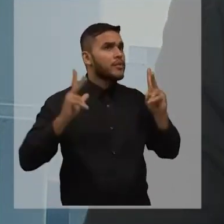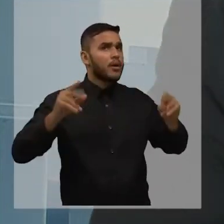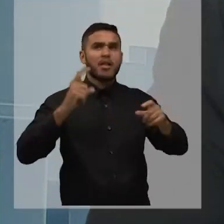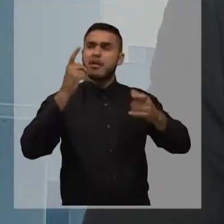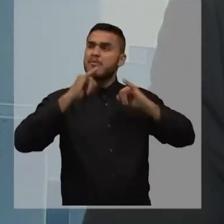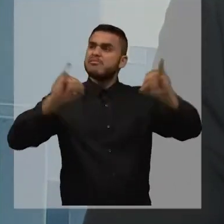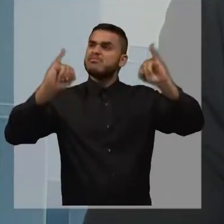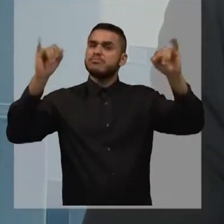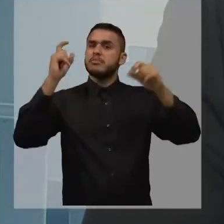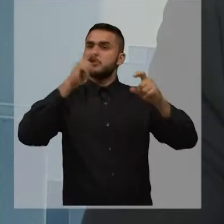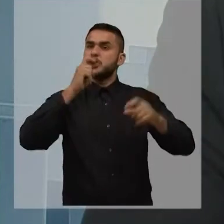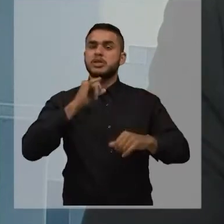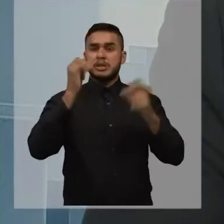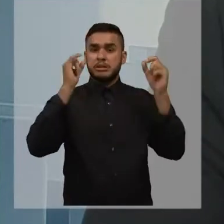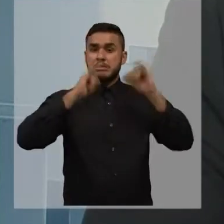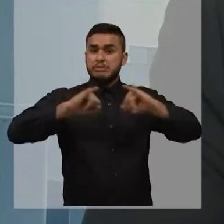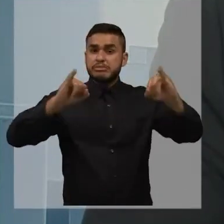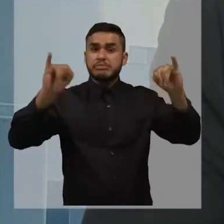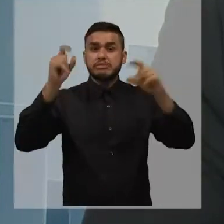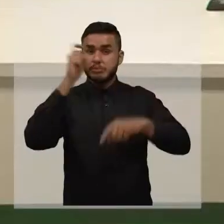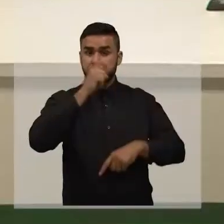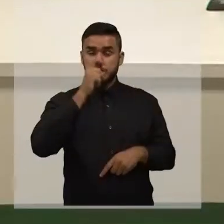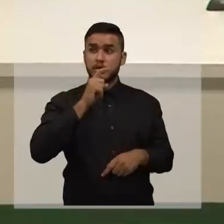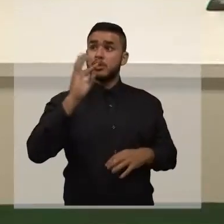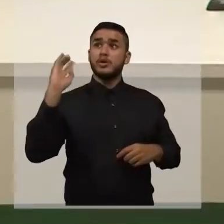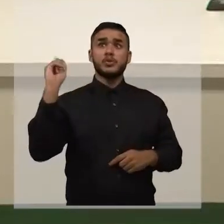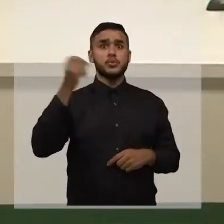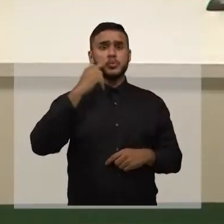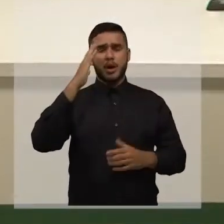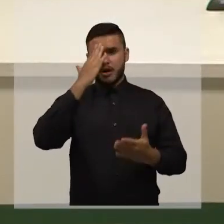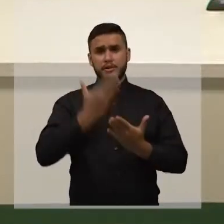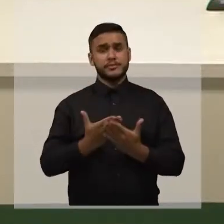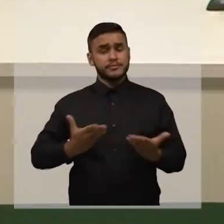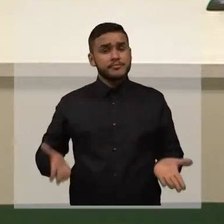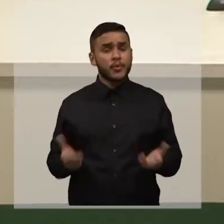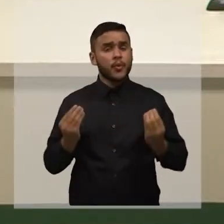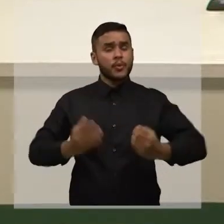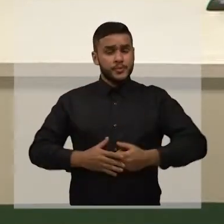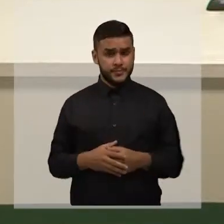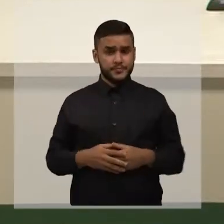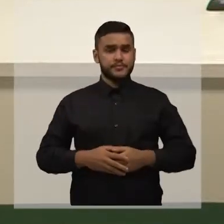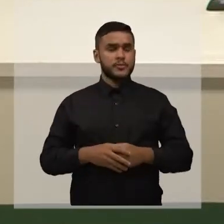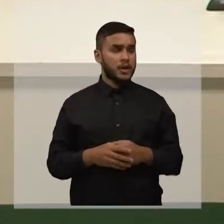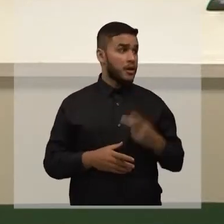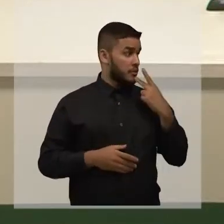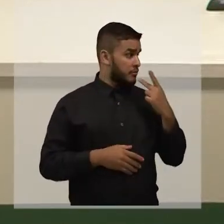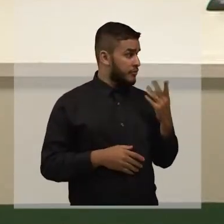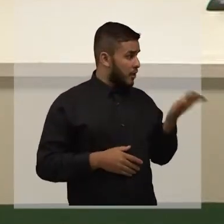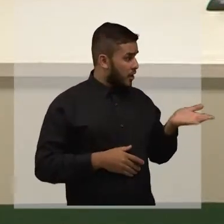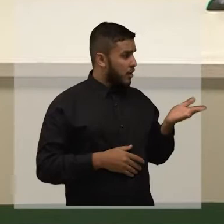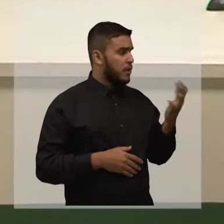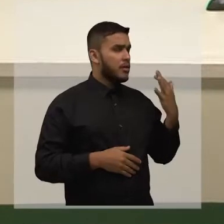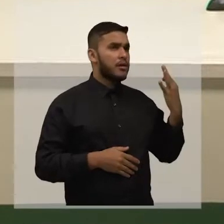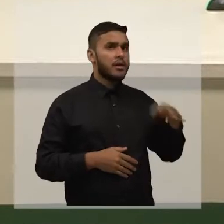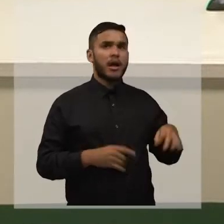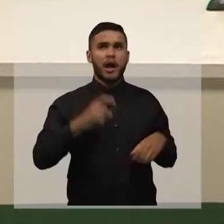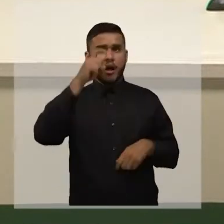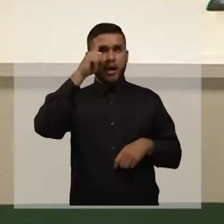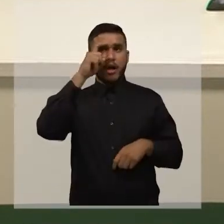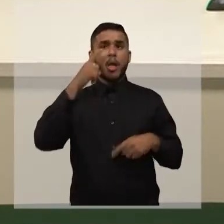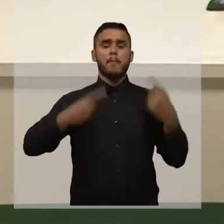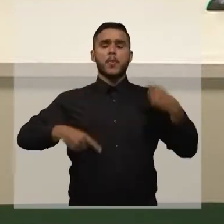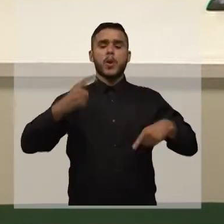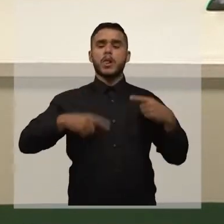essa situação do Lula, Luiz, quem desmoralizou isso, de que o Moura que estava fazendo politicagem,